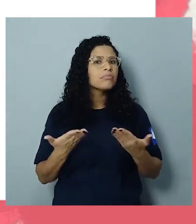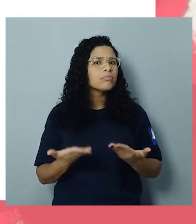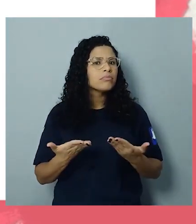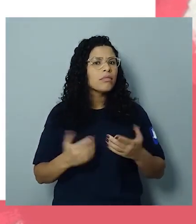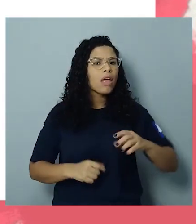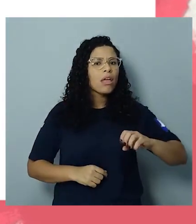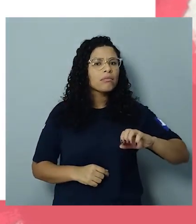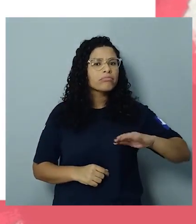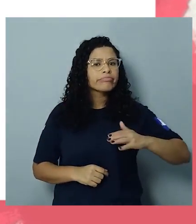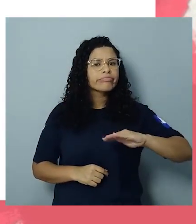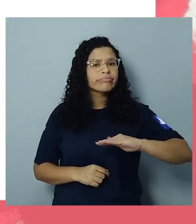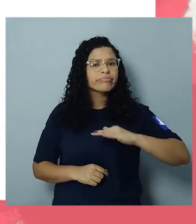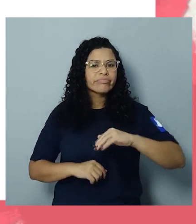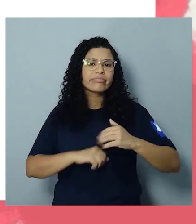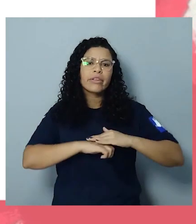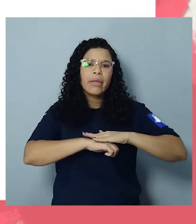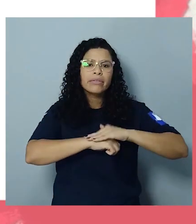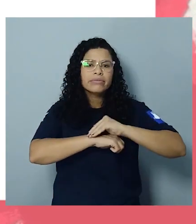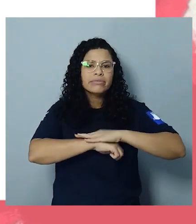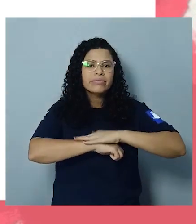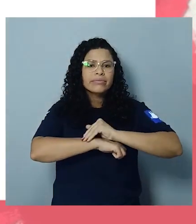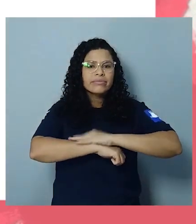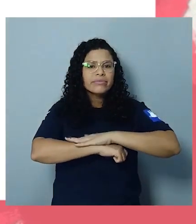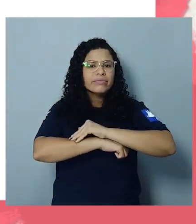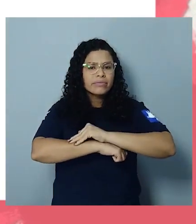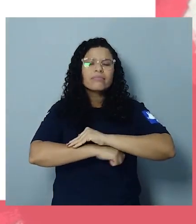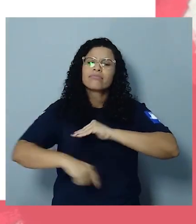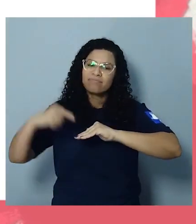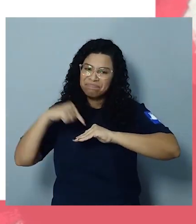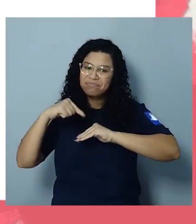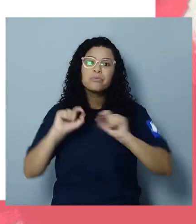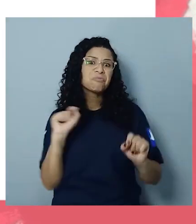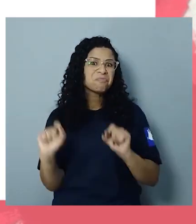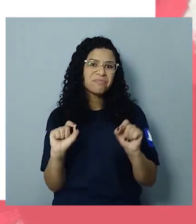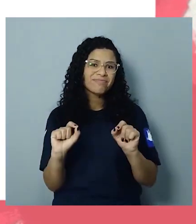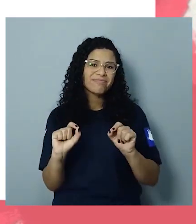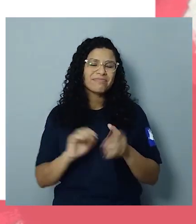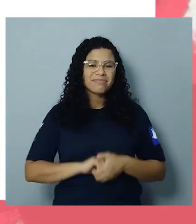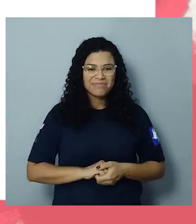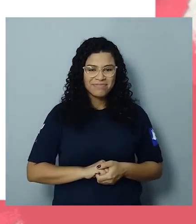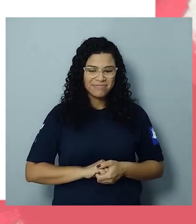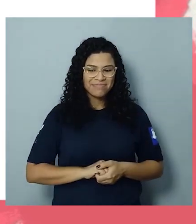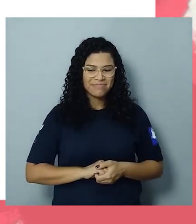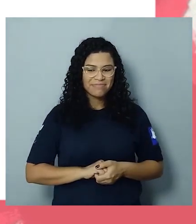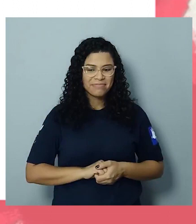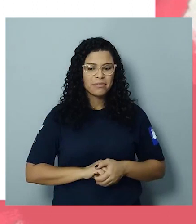e a lesma ai a lesma Alice uma rasteja né